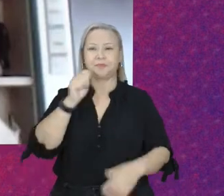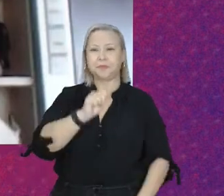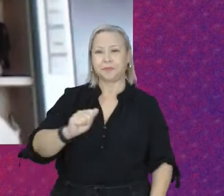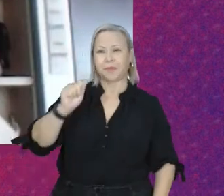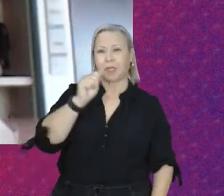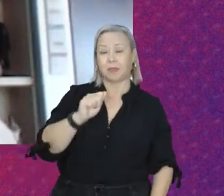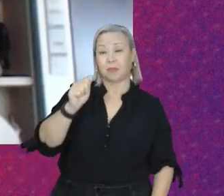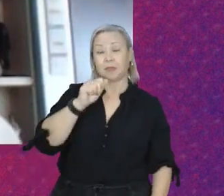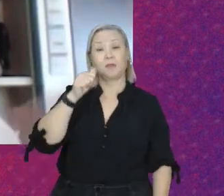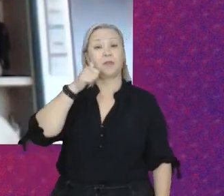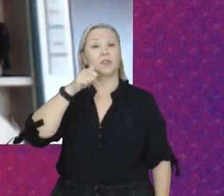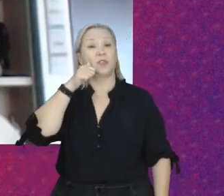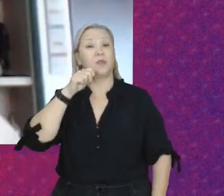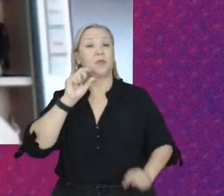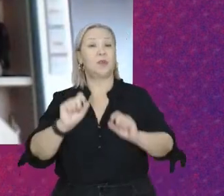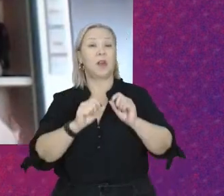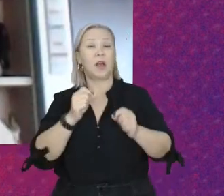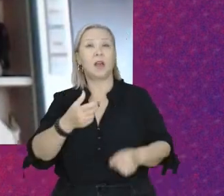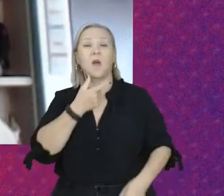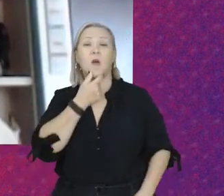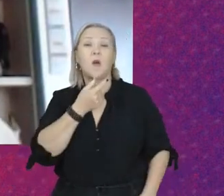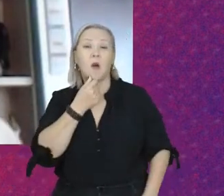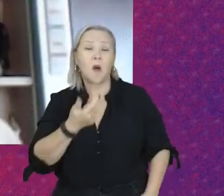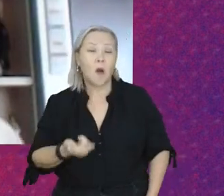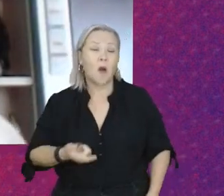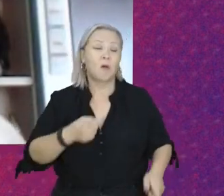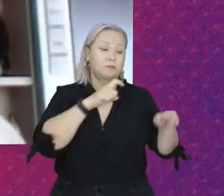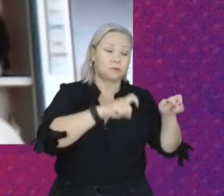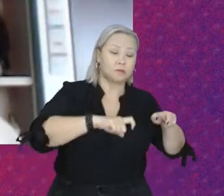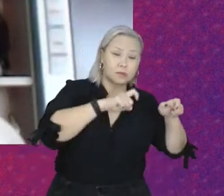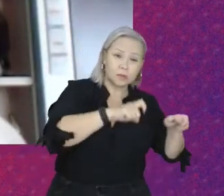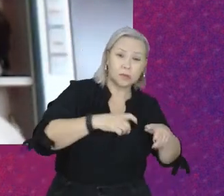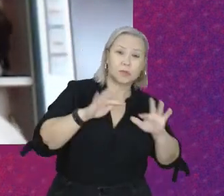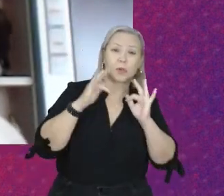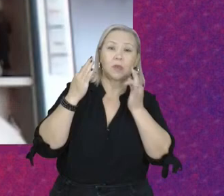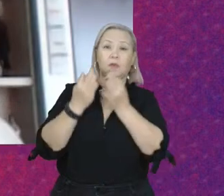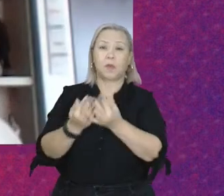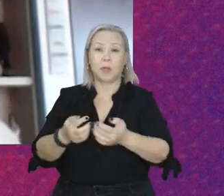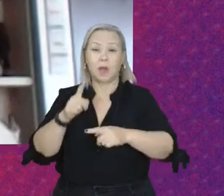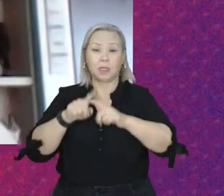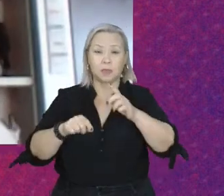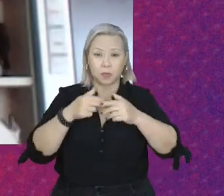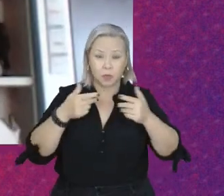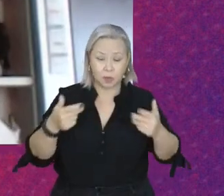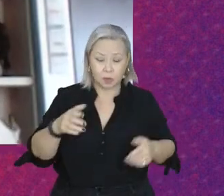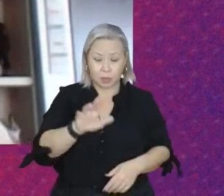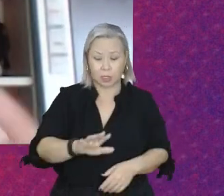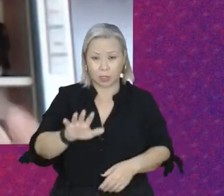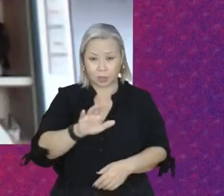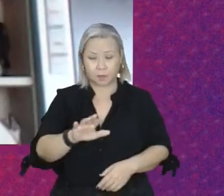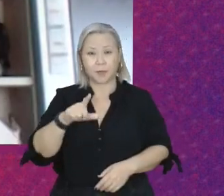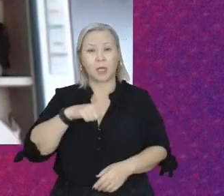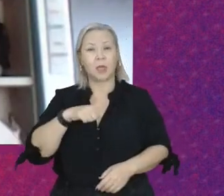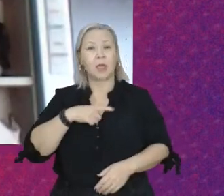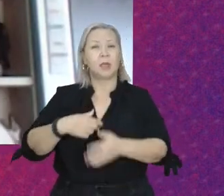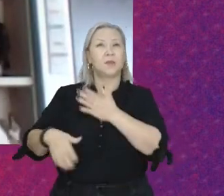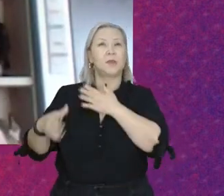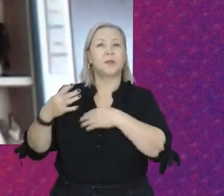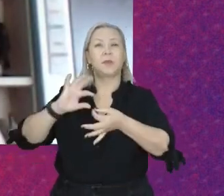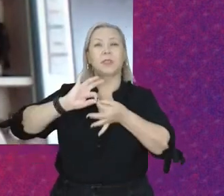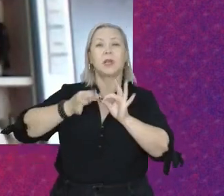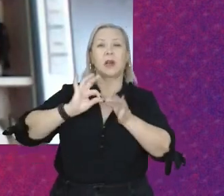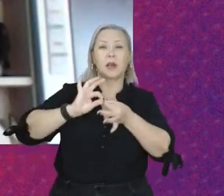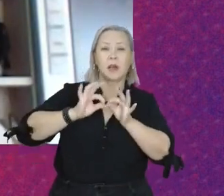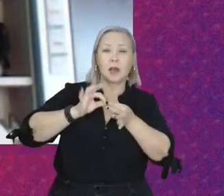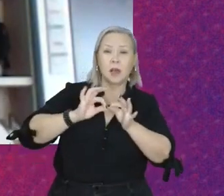associações de mulheres e de homens produtores, agricultoras e agricultores familiares ali da região. Né? Nós tivemos o artesanato, né?